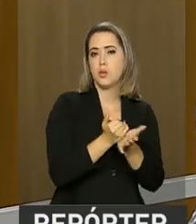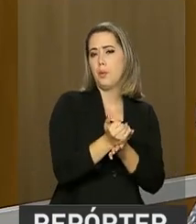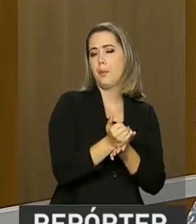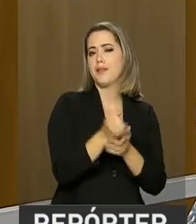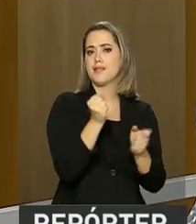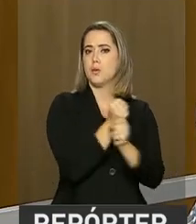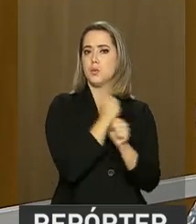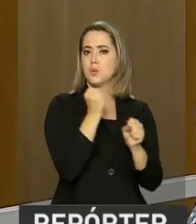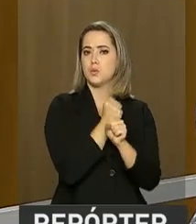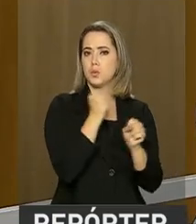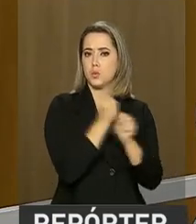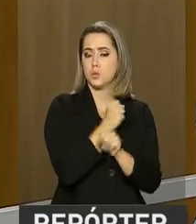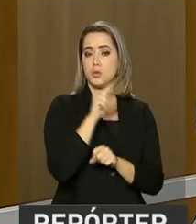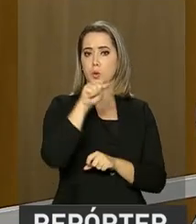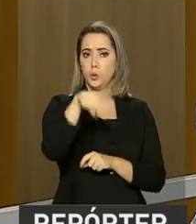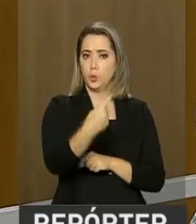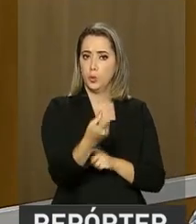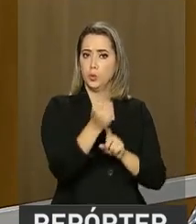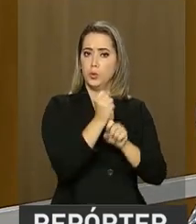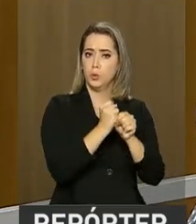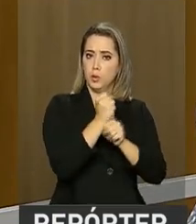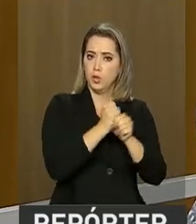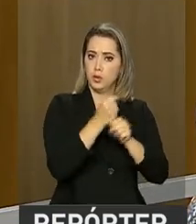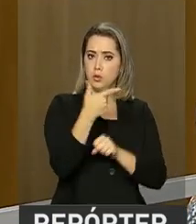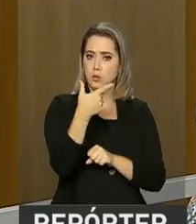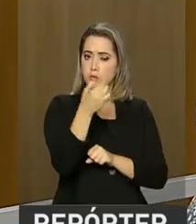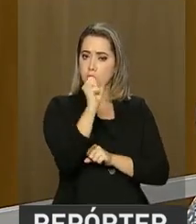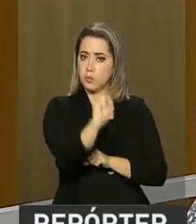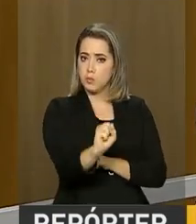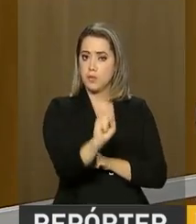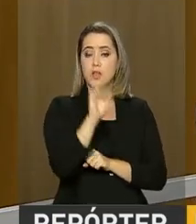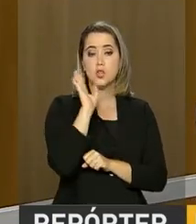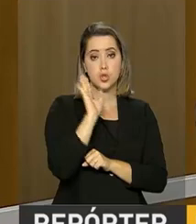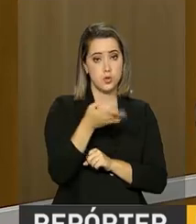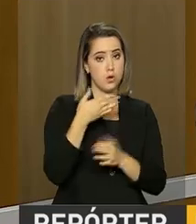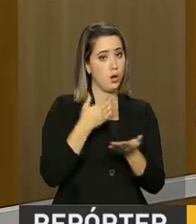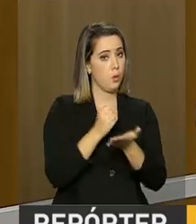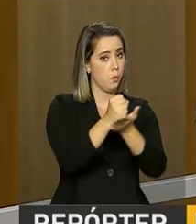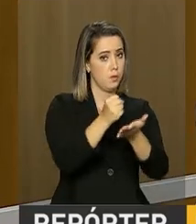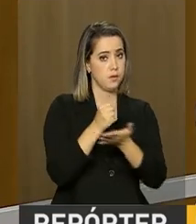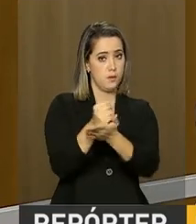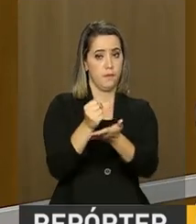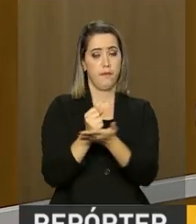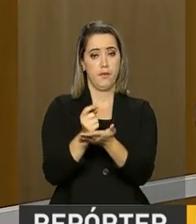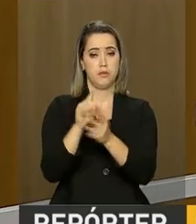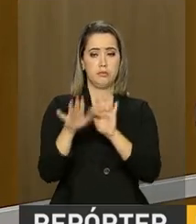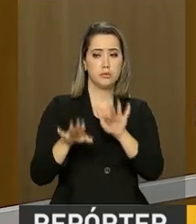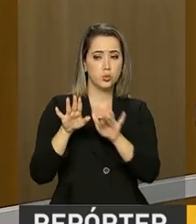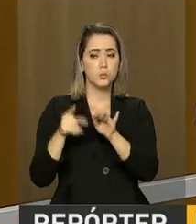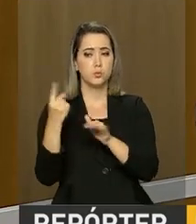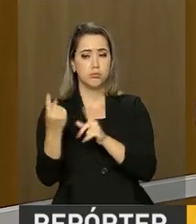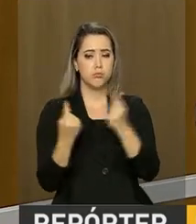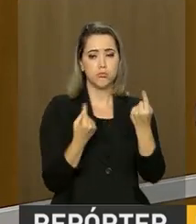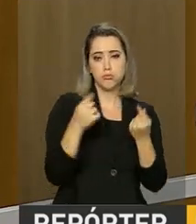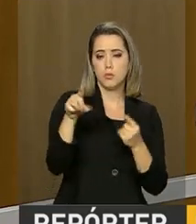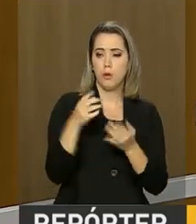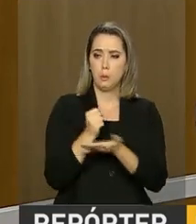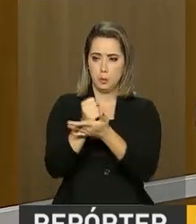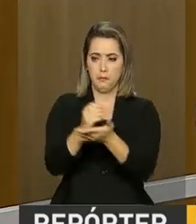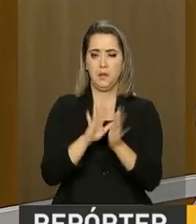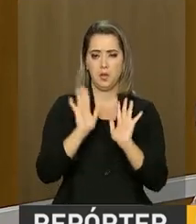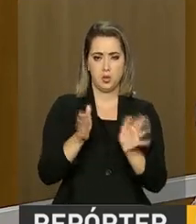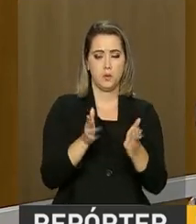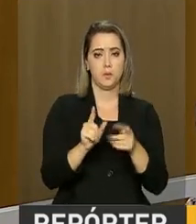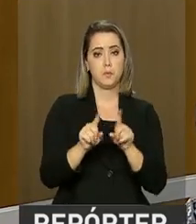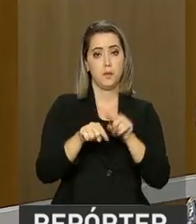né, construídas em 2018. E eu acredito que já em 2018 a gente comece a entrega de alguns empreendimentos. E